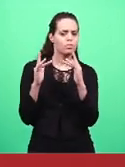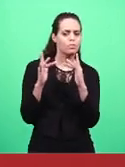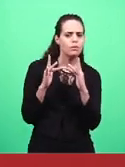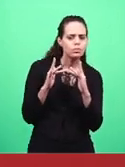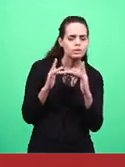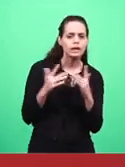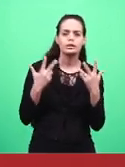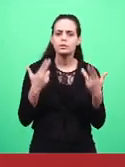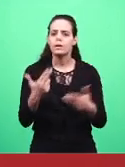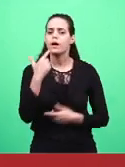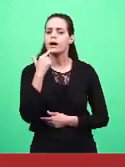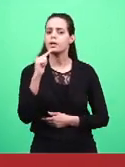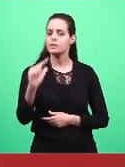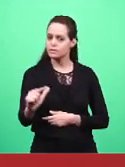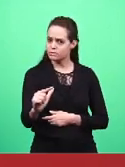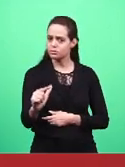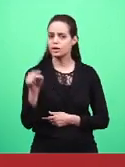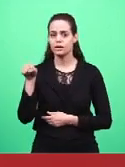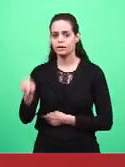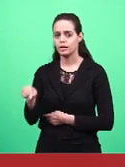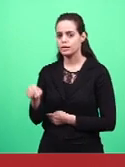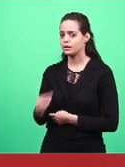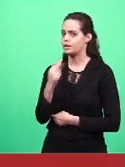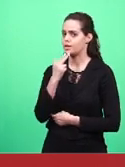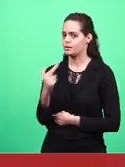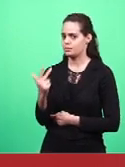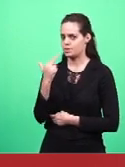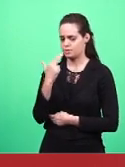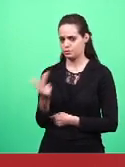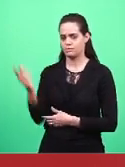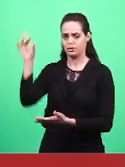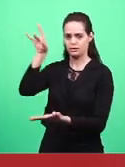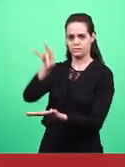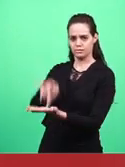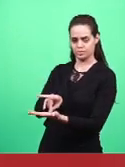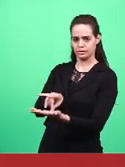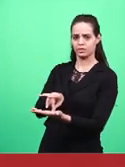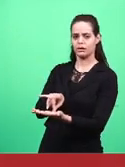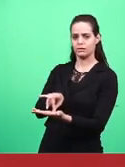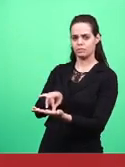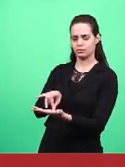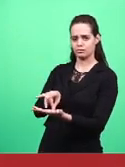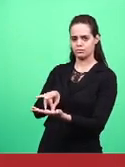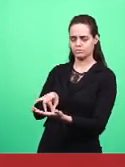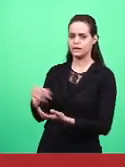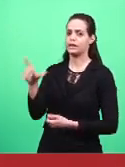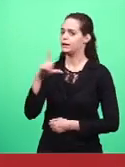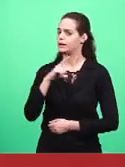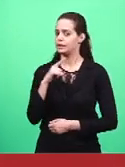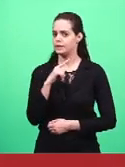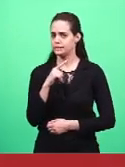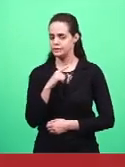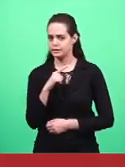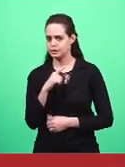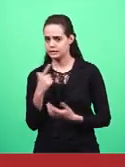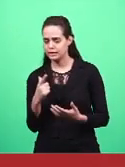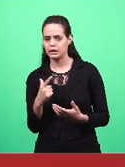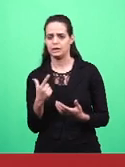o centro da adoração não era Deus, não era Jerusalém, não era a